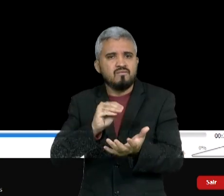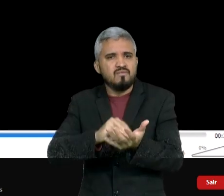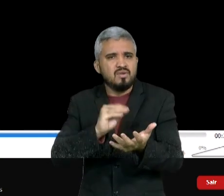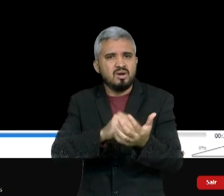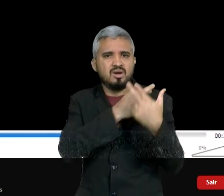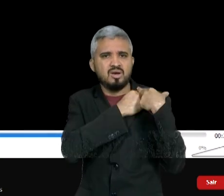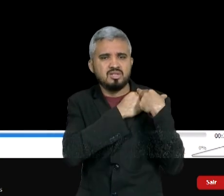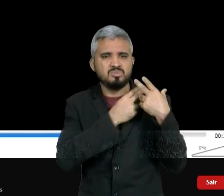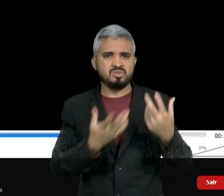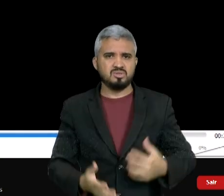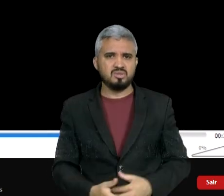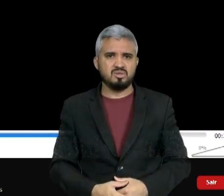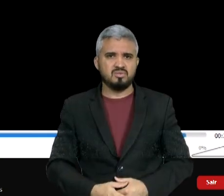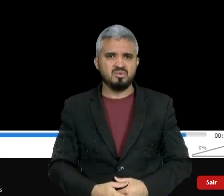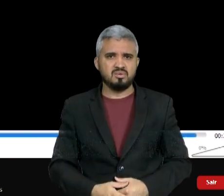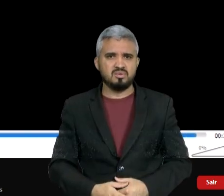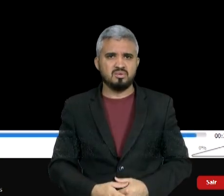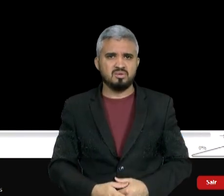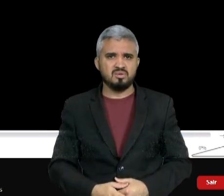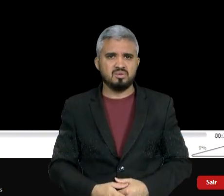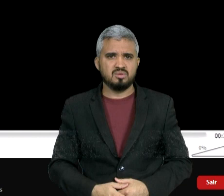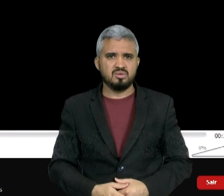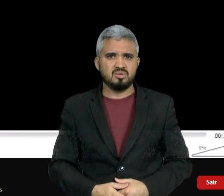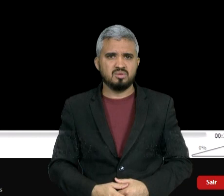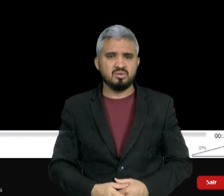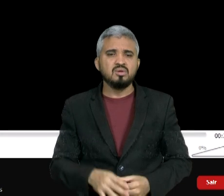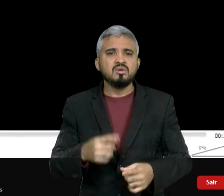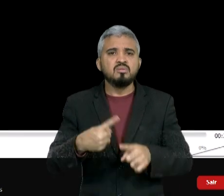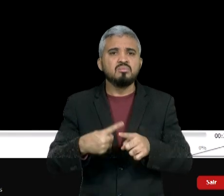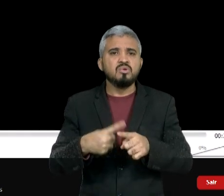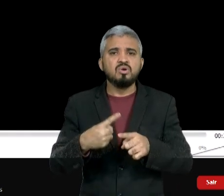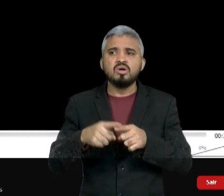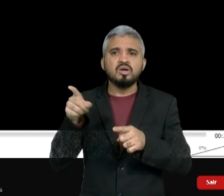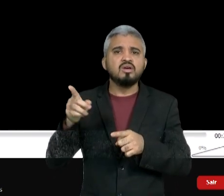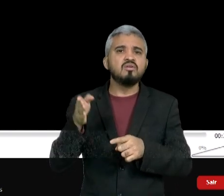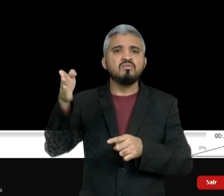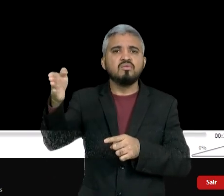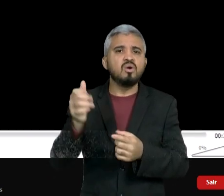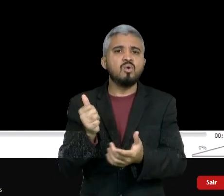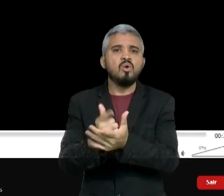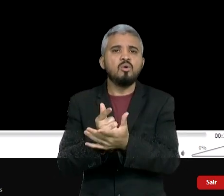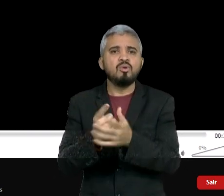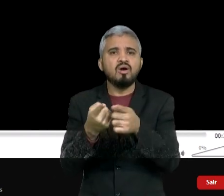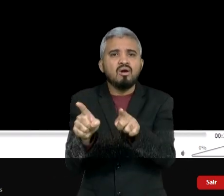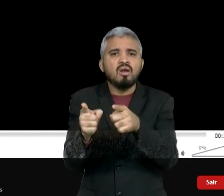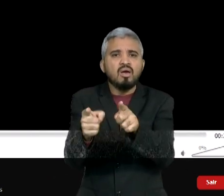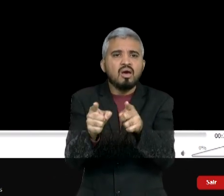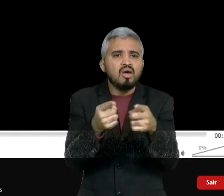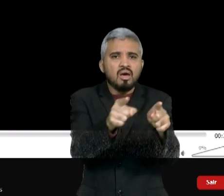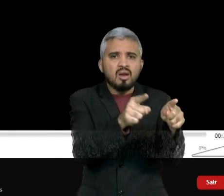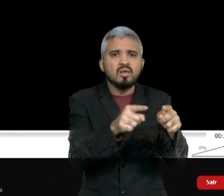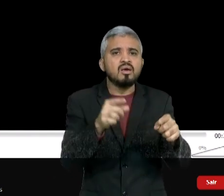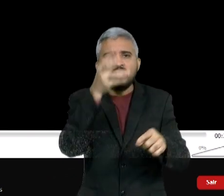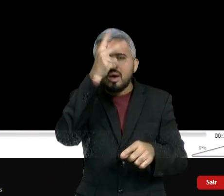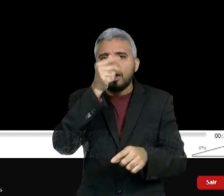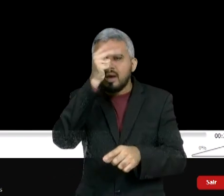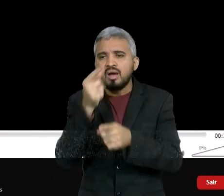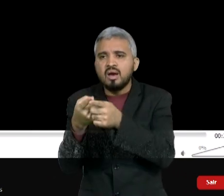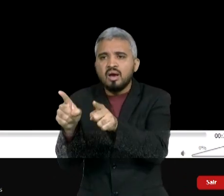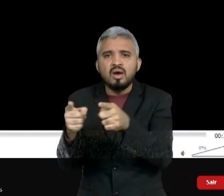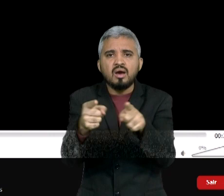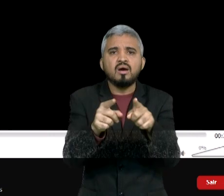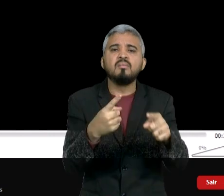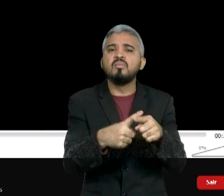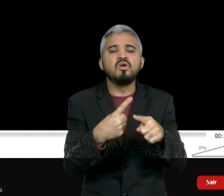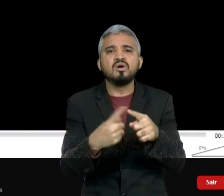mau caratismo. Por que o cara não foi lá na esquina e comprou uns 15 galetos? Comprou o frango. Dividiu o frango, colocava